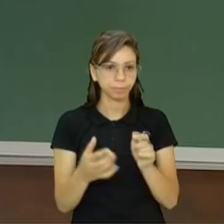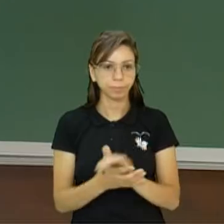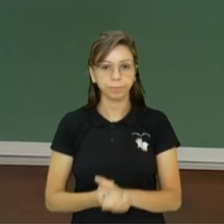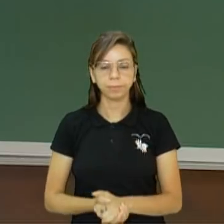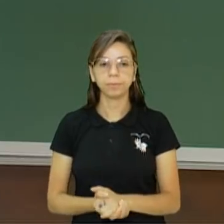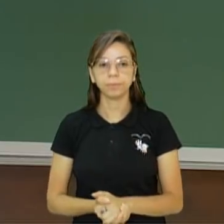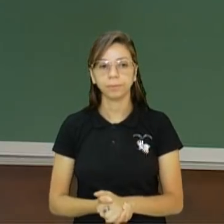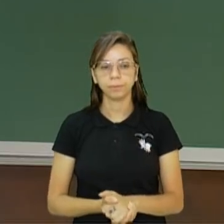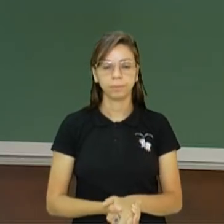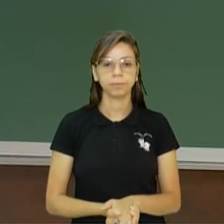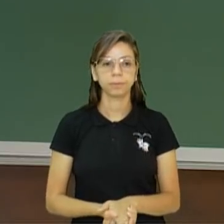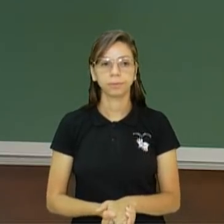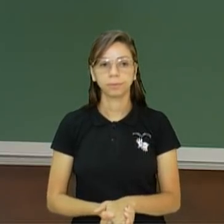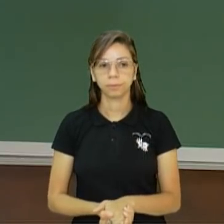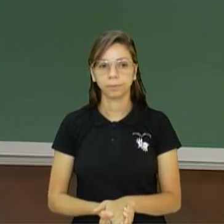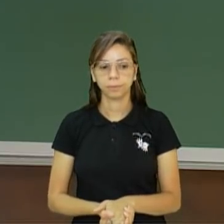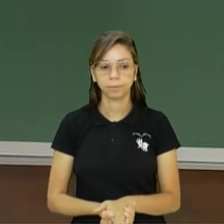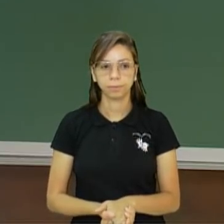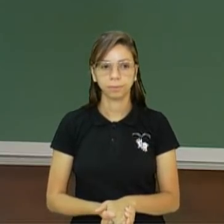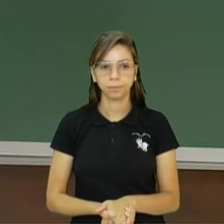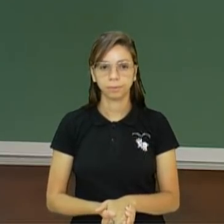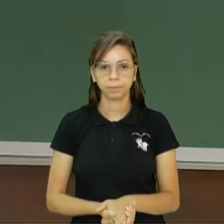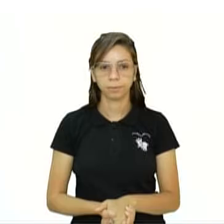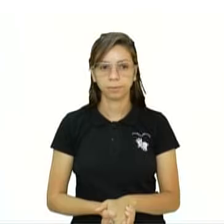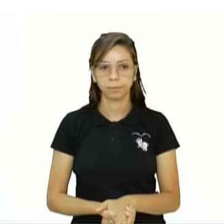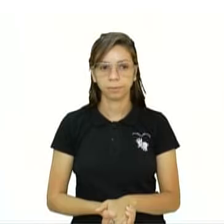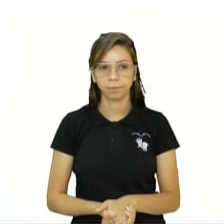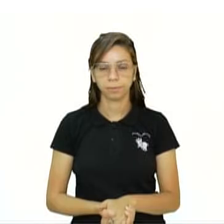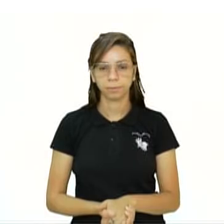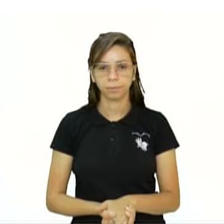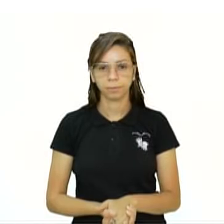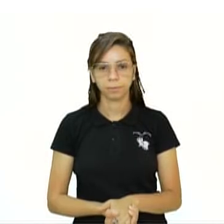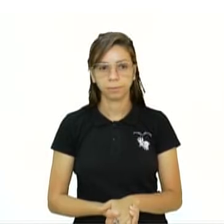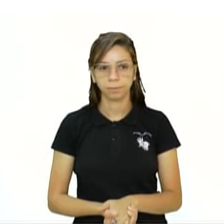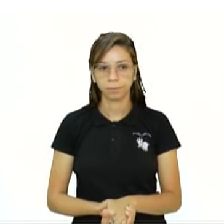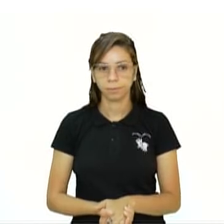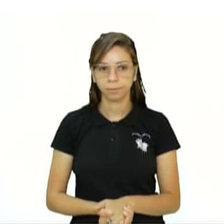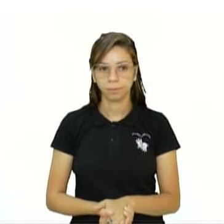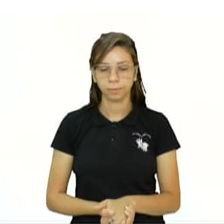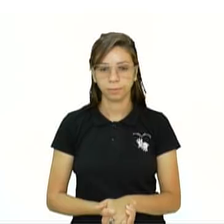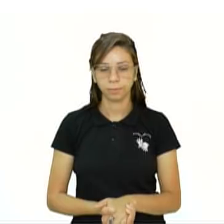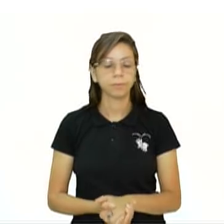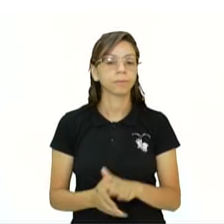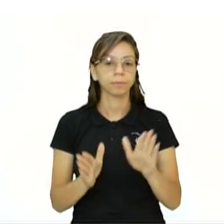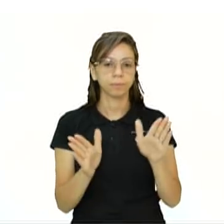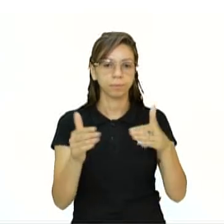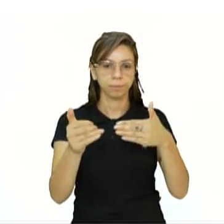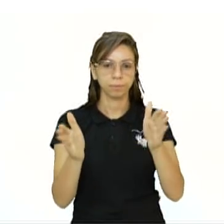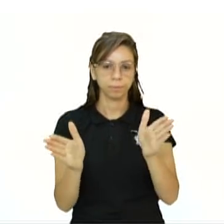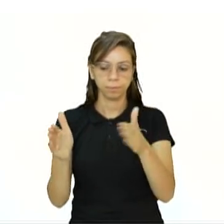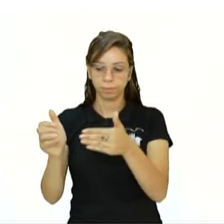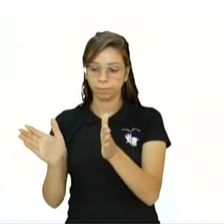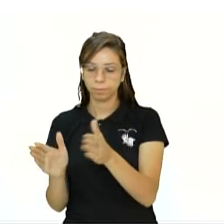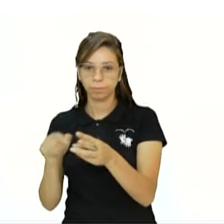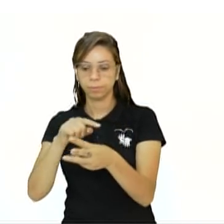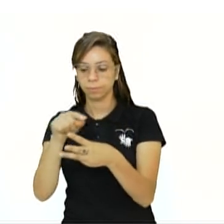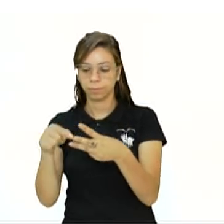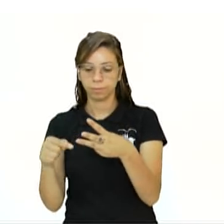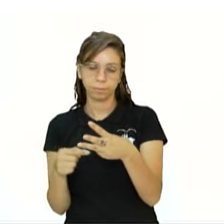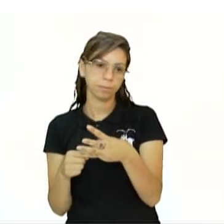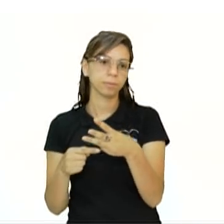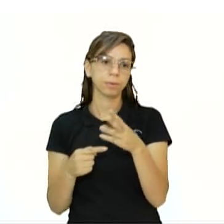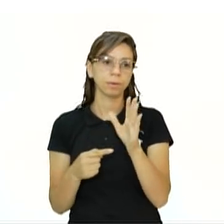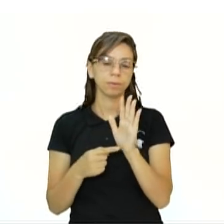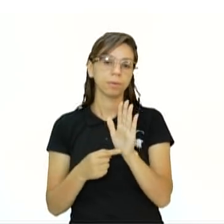bom? Então, olhem aqui, ó, a face. Aqui nós temos 3 cubos e em cada um deles eu vou mostrar